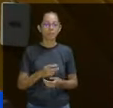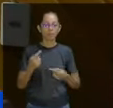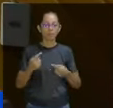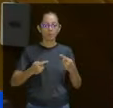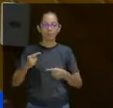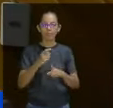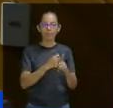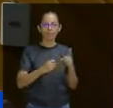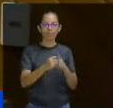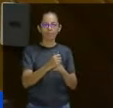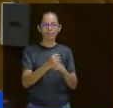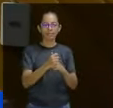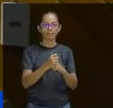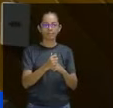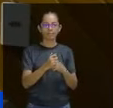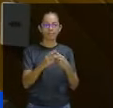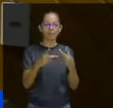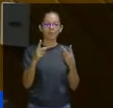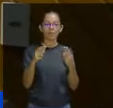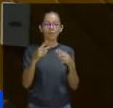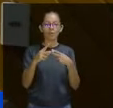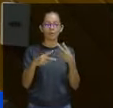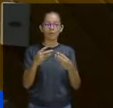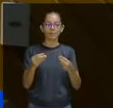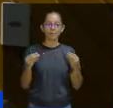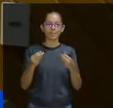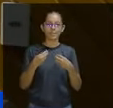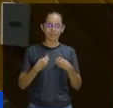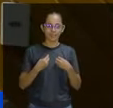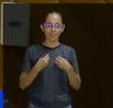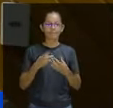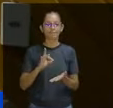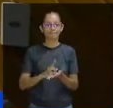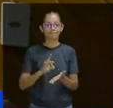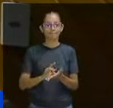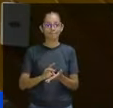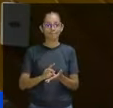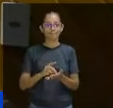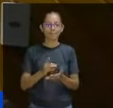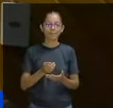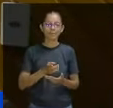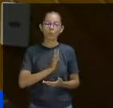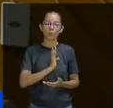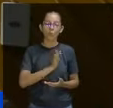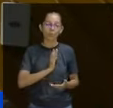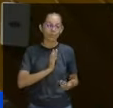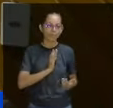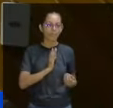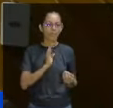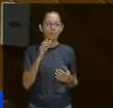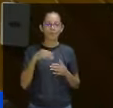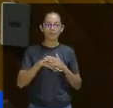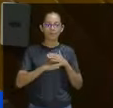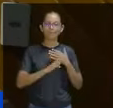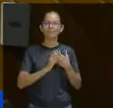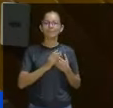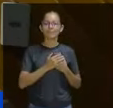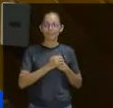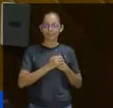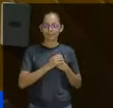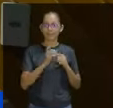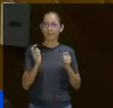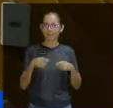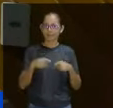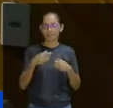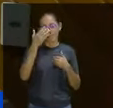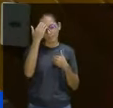foi realmente um presente. A Escola Judiciária Eleitoral, ela está no meu coração, e eu agradeço por